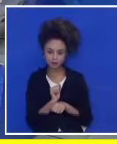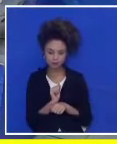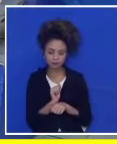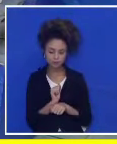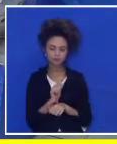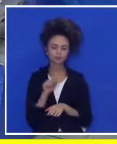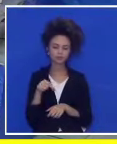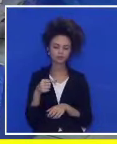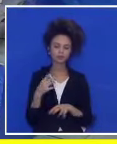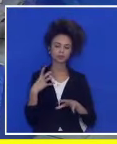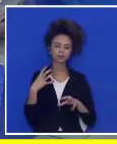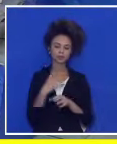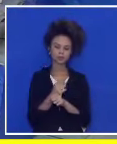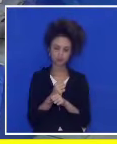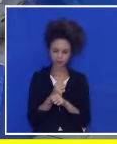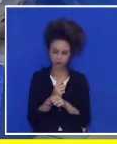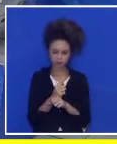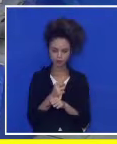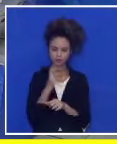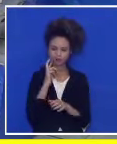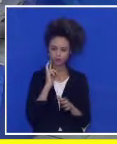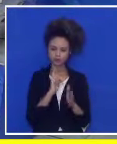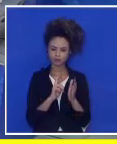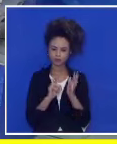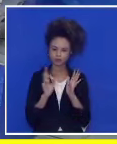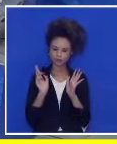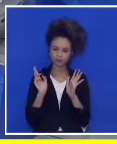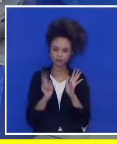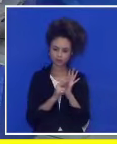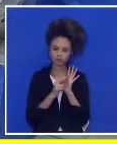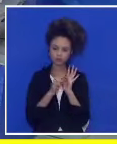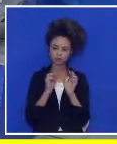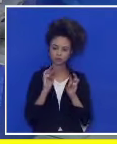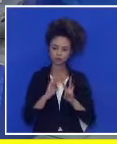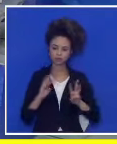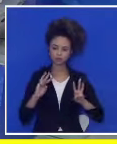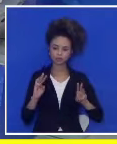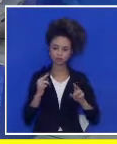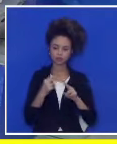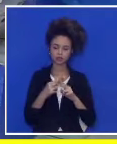esperava. Logo após a apuração, todos os resultados serão